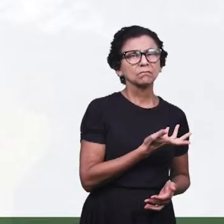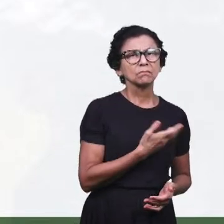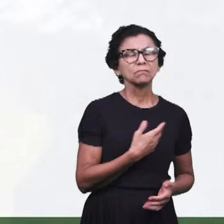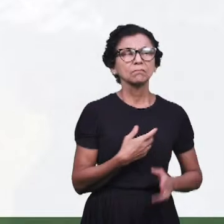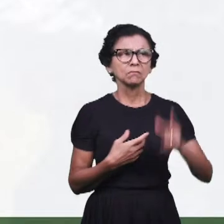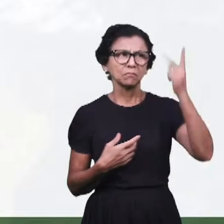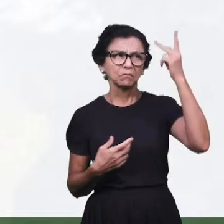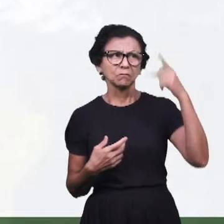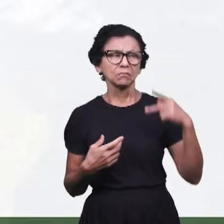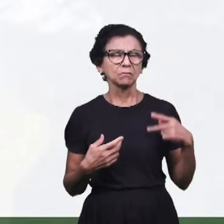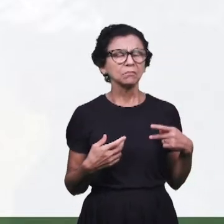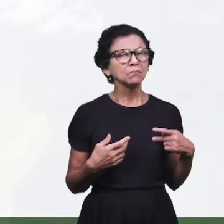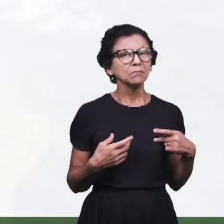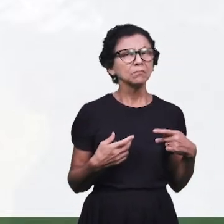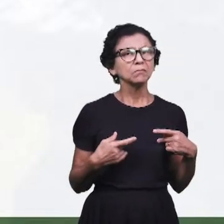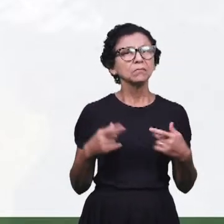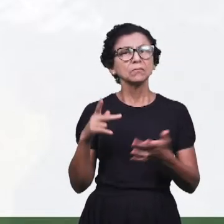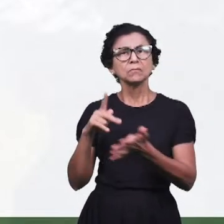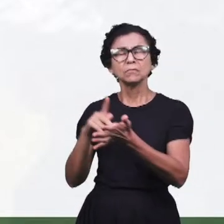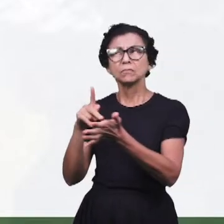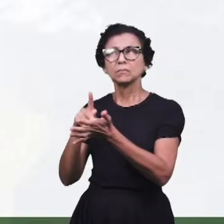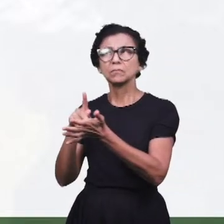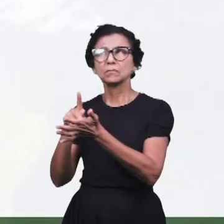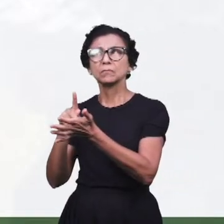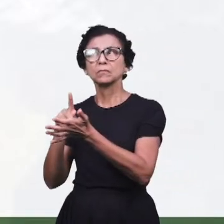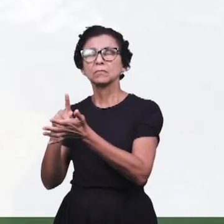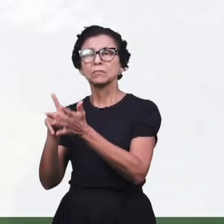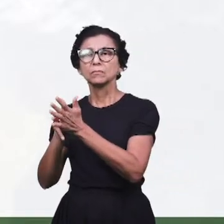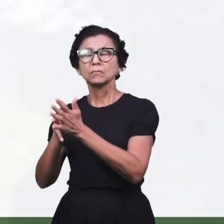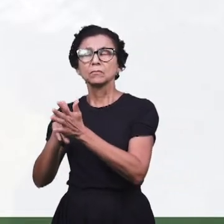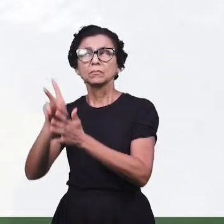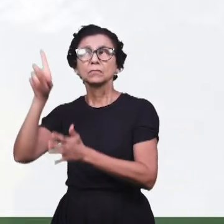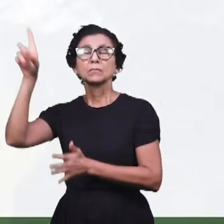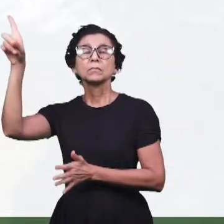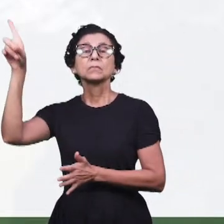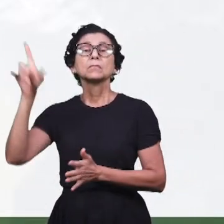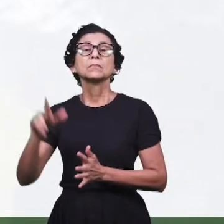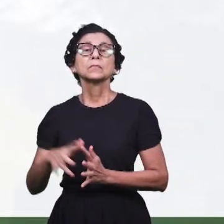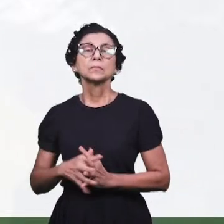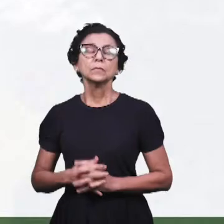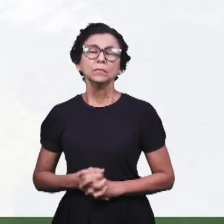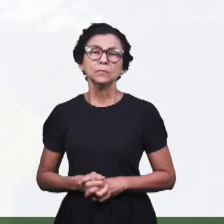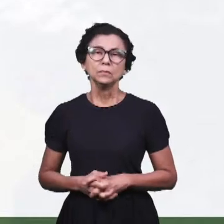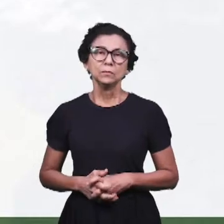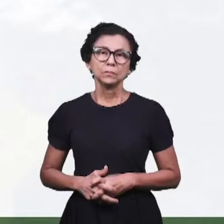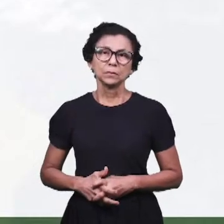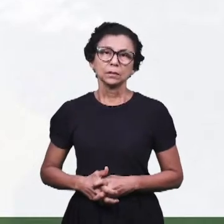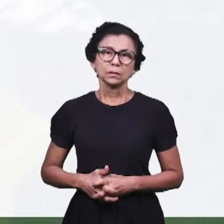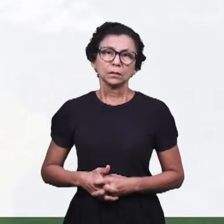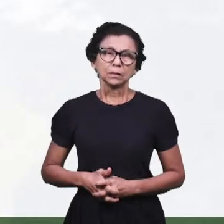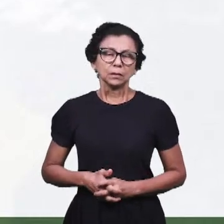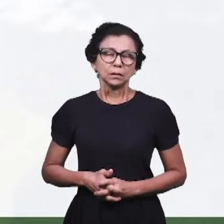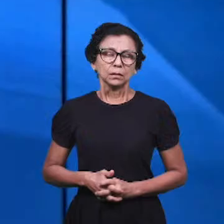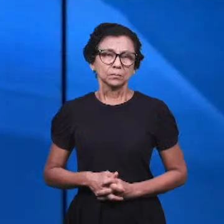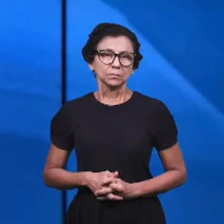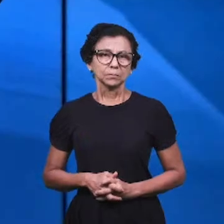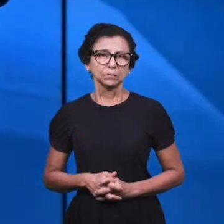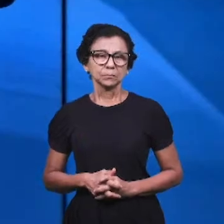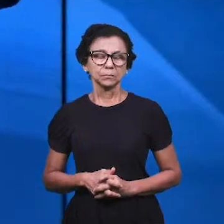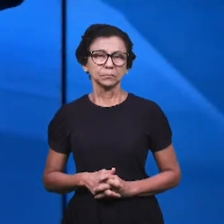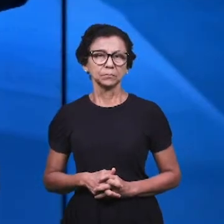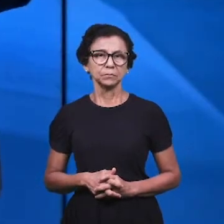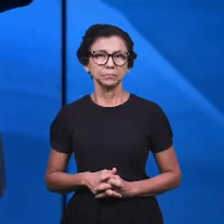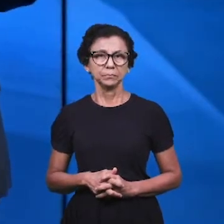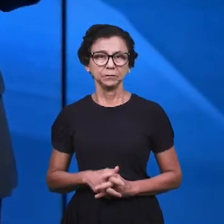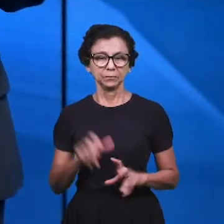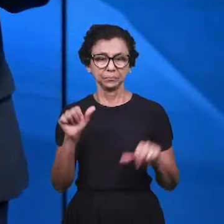verdade absoluta? E vamos responder por que uma coisa ou a outra. E quem vai nos dar então